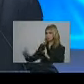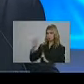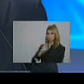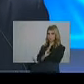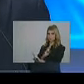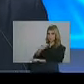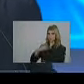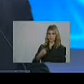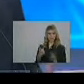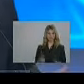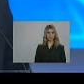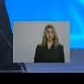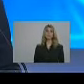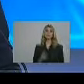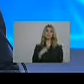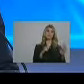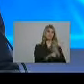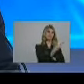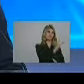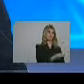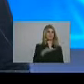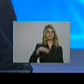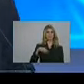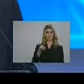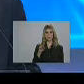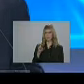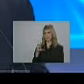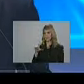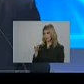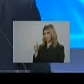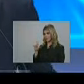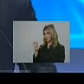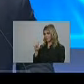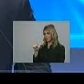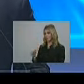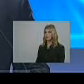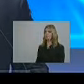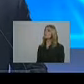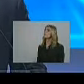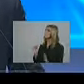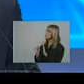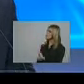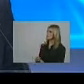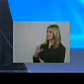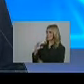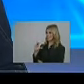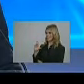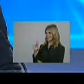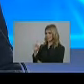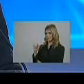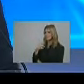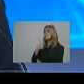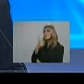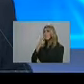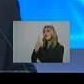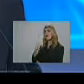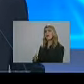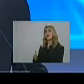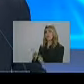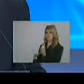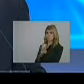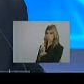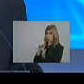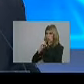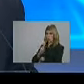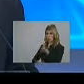Ok. Eu vou escolher o candidato Marcelo Crivella. Ok. Olha, Crivella, eu falei um pouco sobre a política de segurança pública,